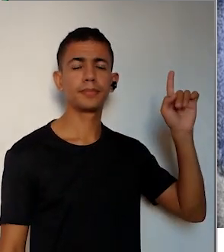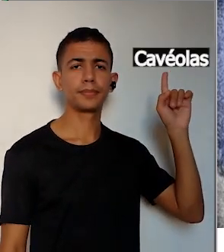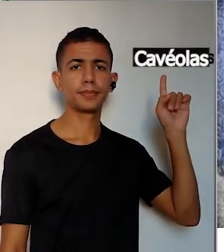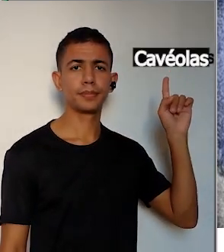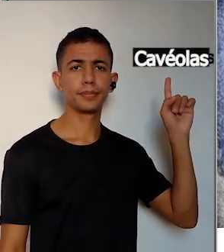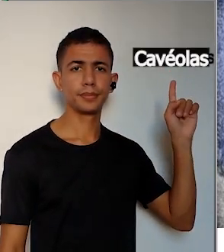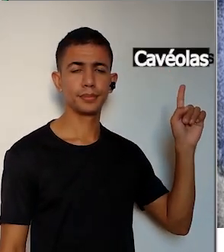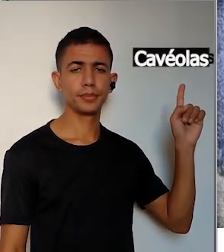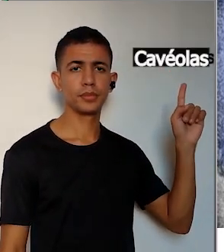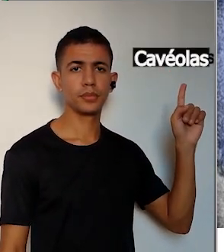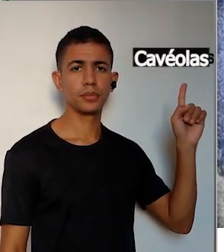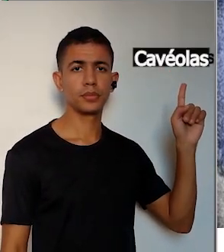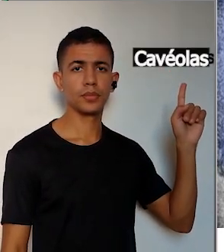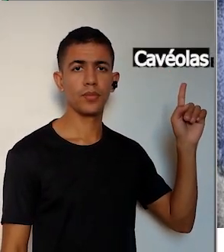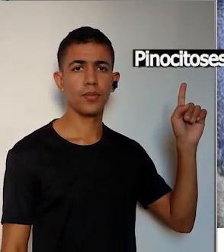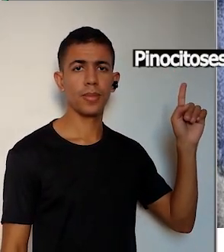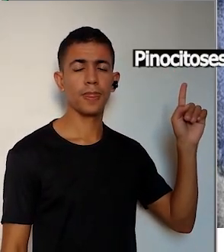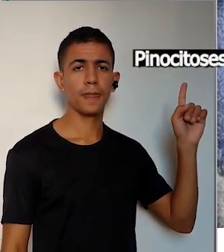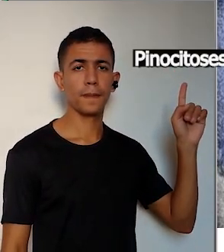cavéolas,